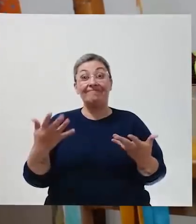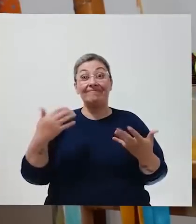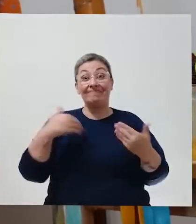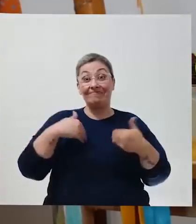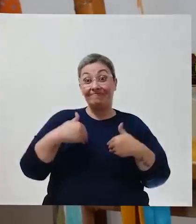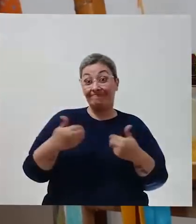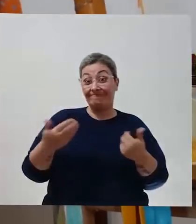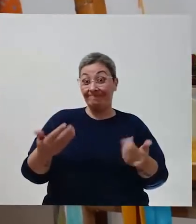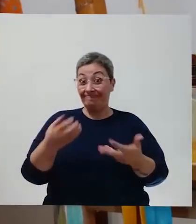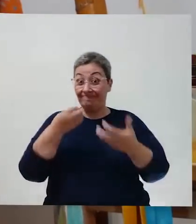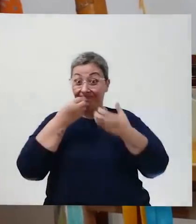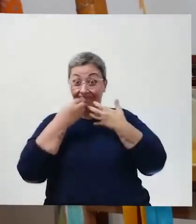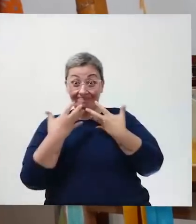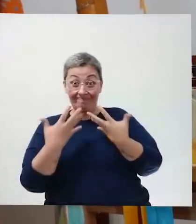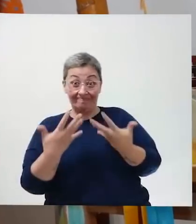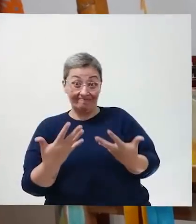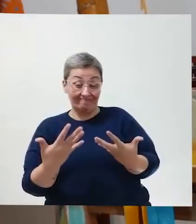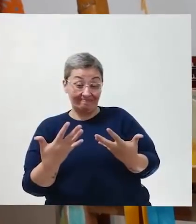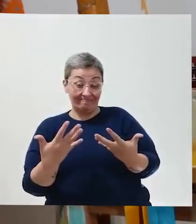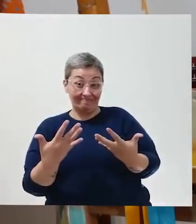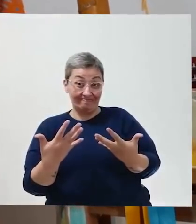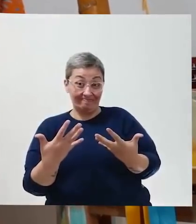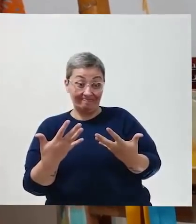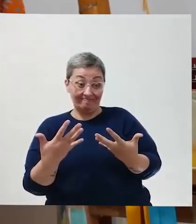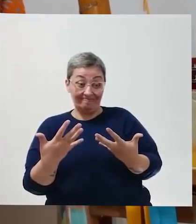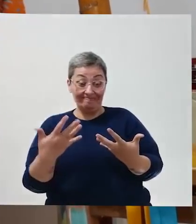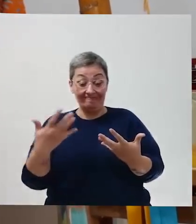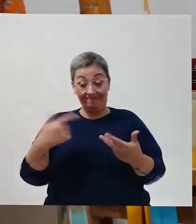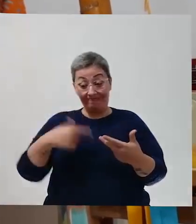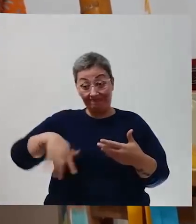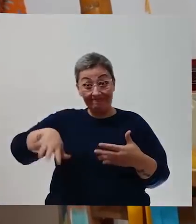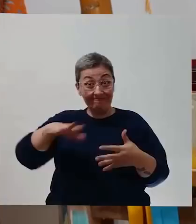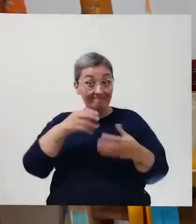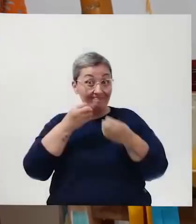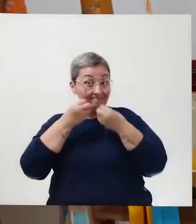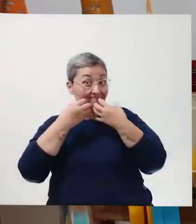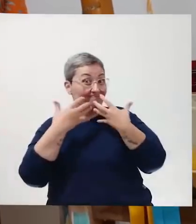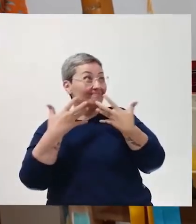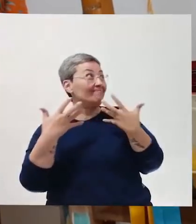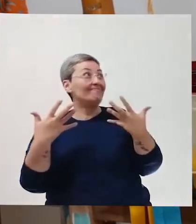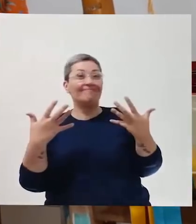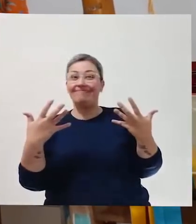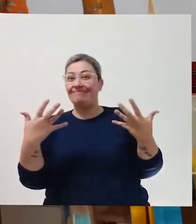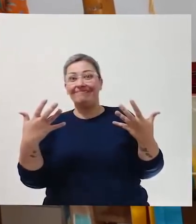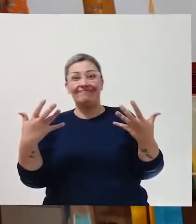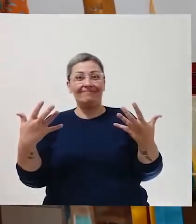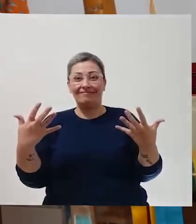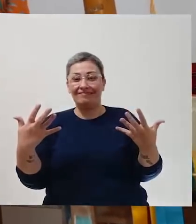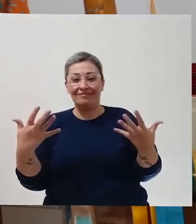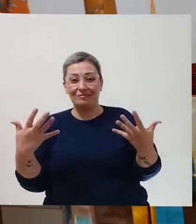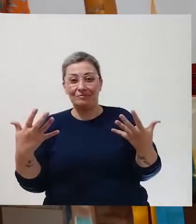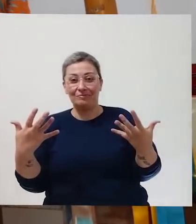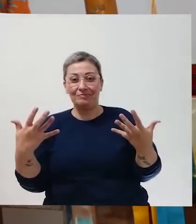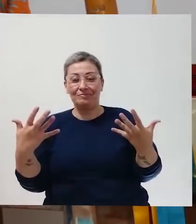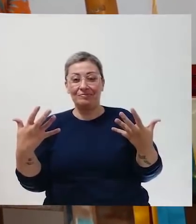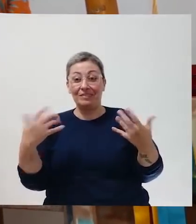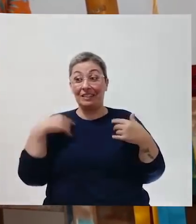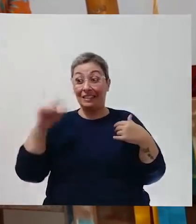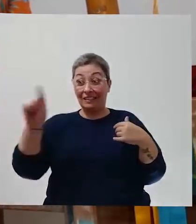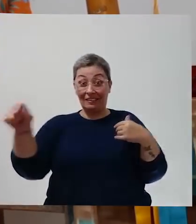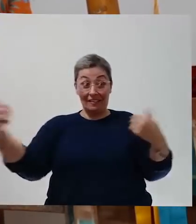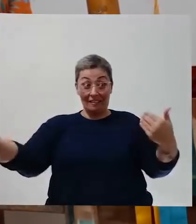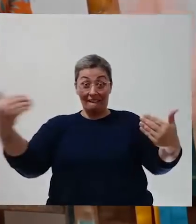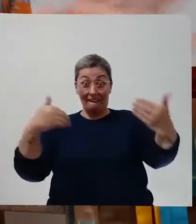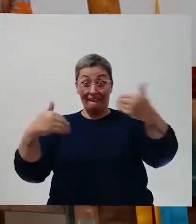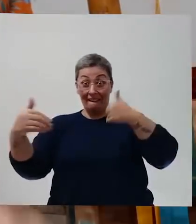Olha, isso aqui tá muito bom. Isso aqui tá bom demais.